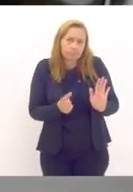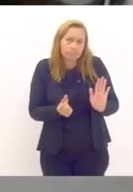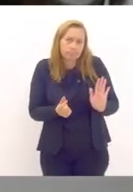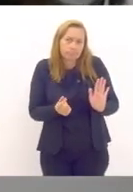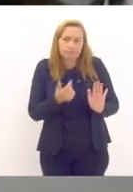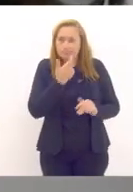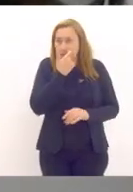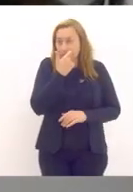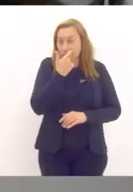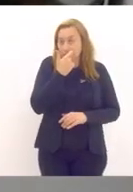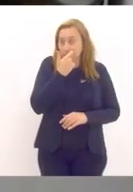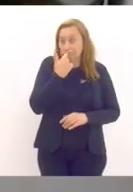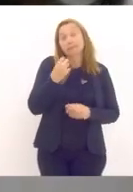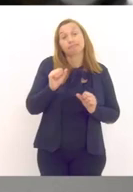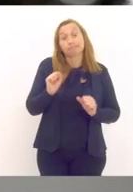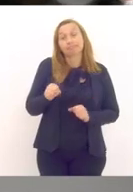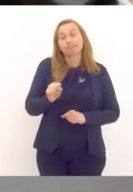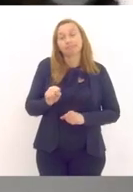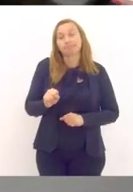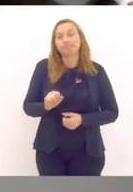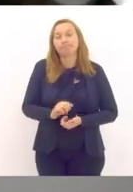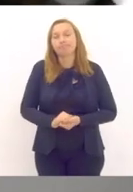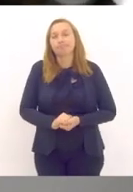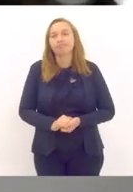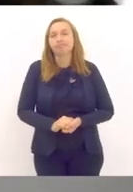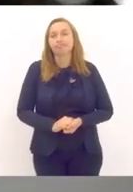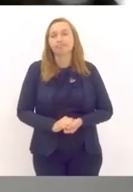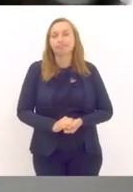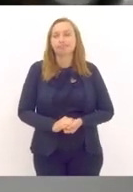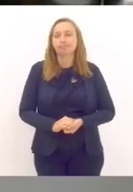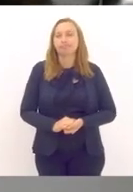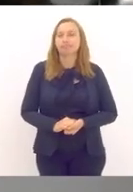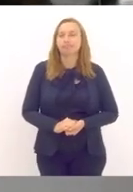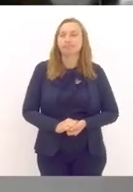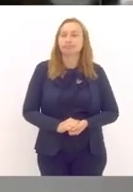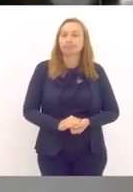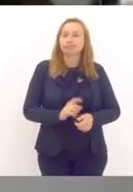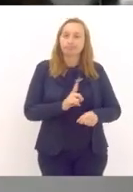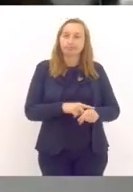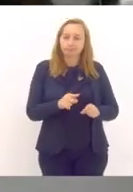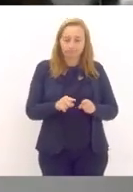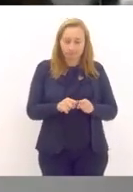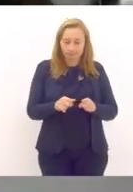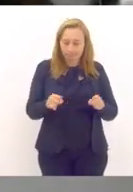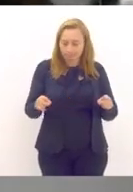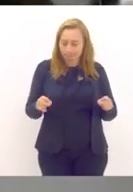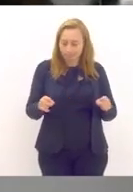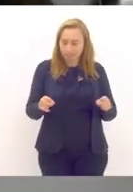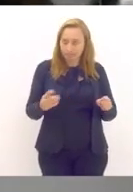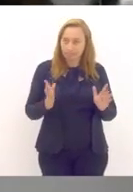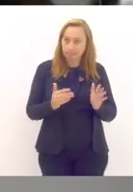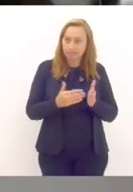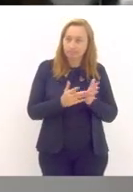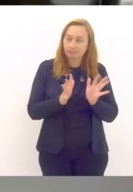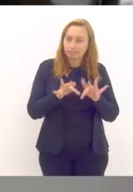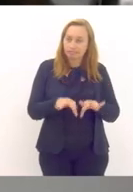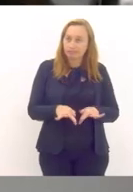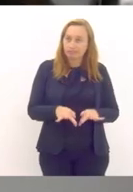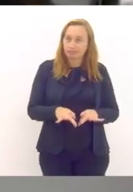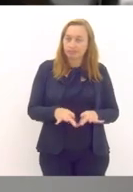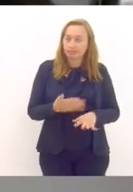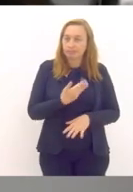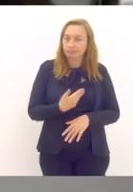Vai afetar a gente. Claro, e também porque, no médio prazo, a promessa é até o final do